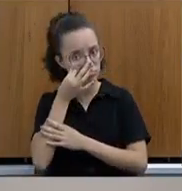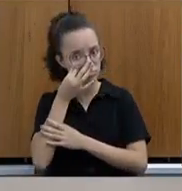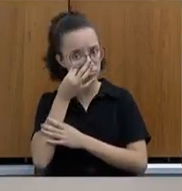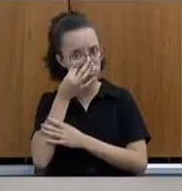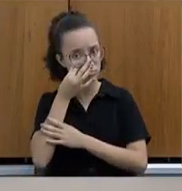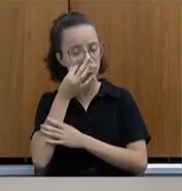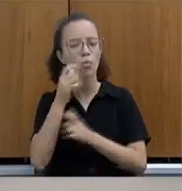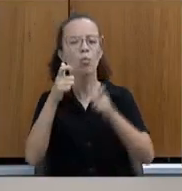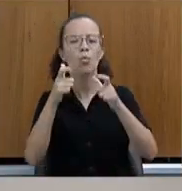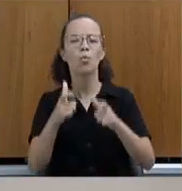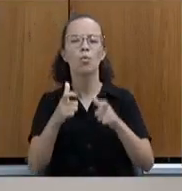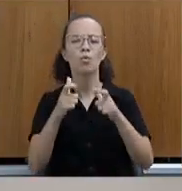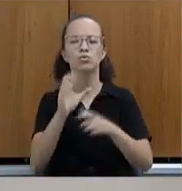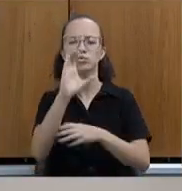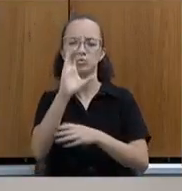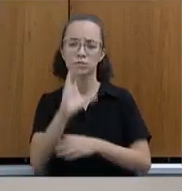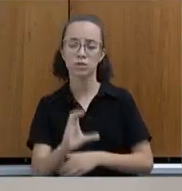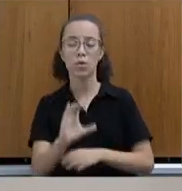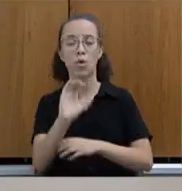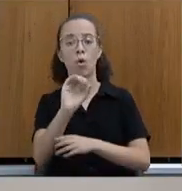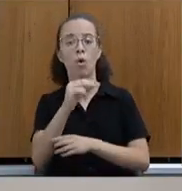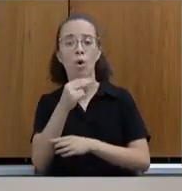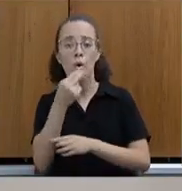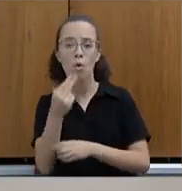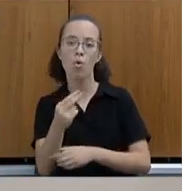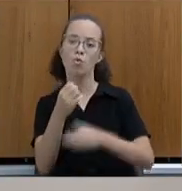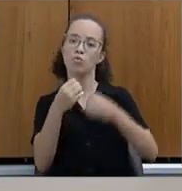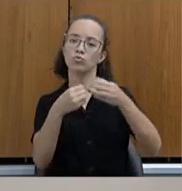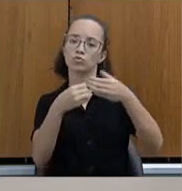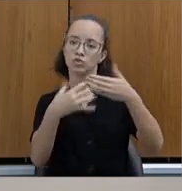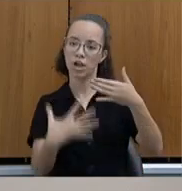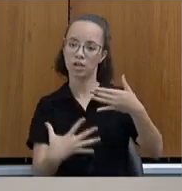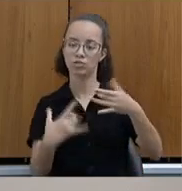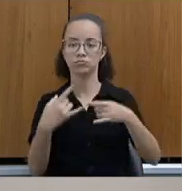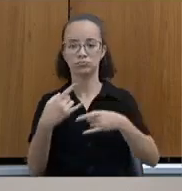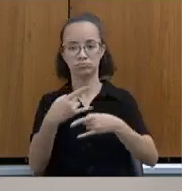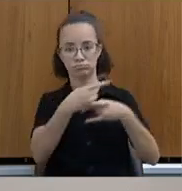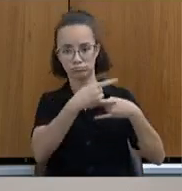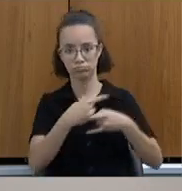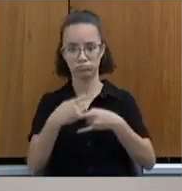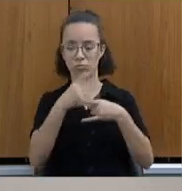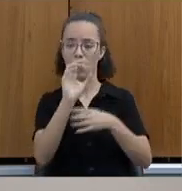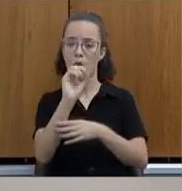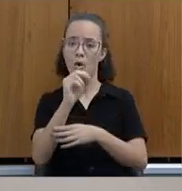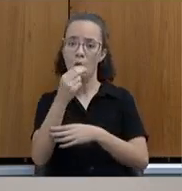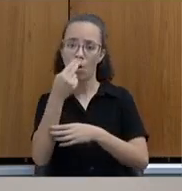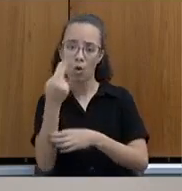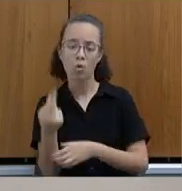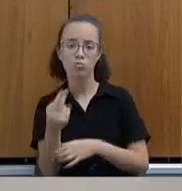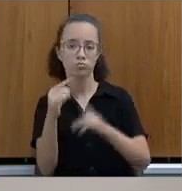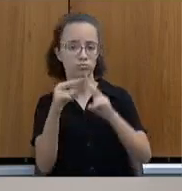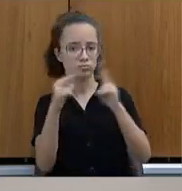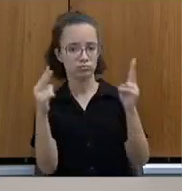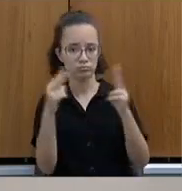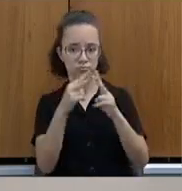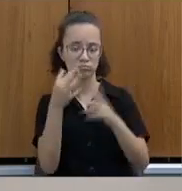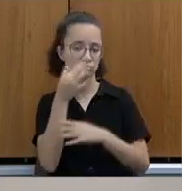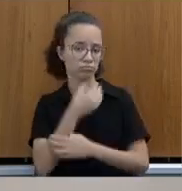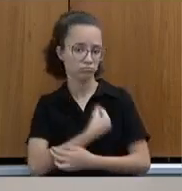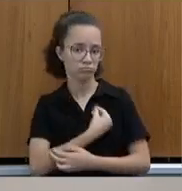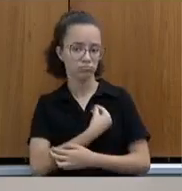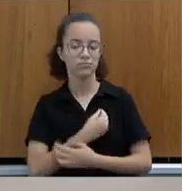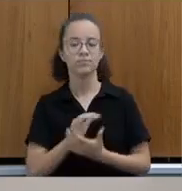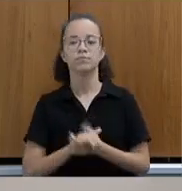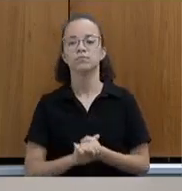assessoria da comissão ou pelo chat do Zoom, ou que estiverem participando de forma remota. Quarto,